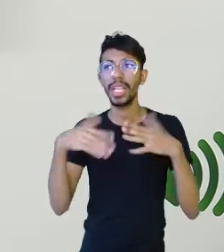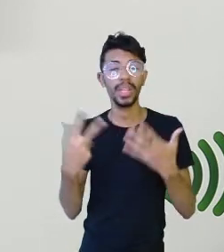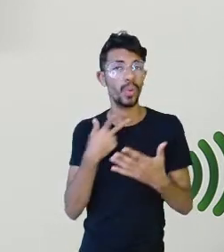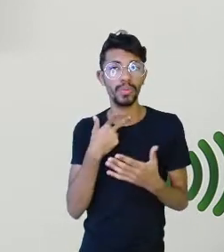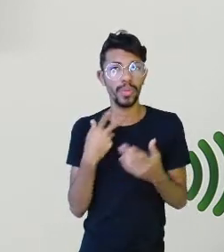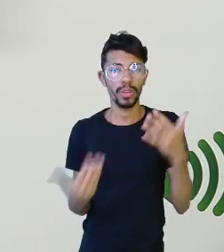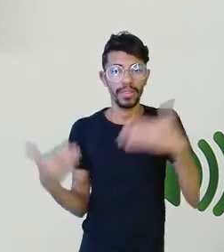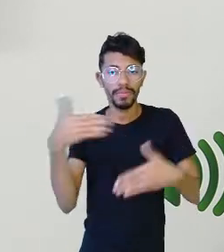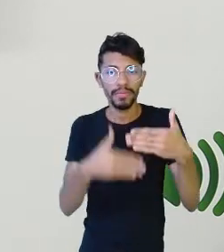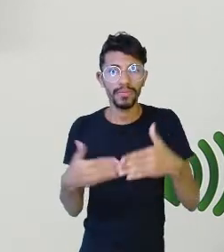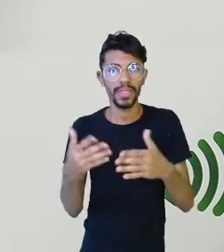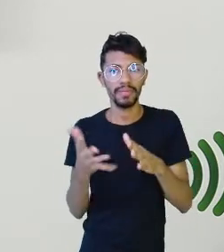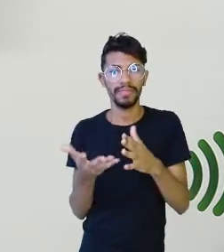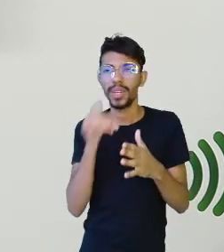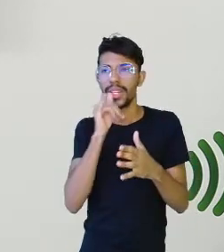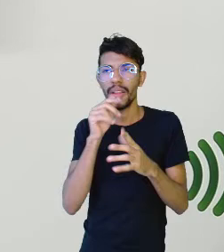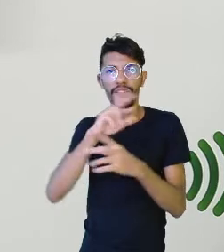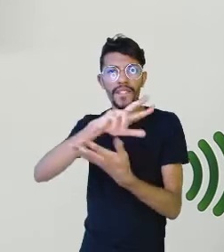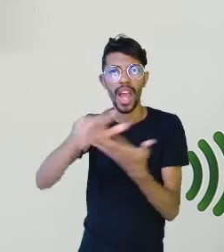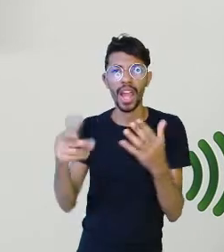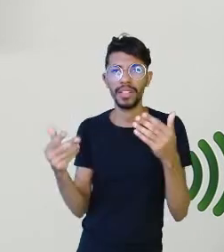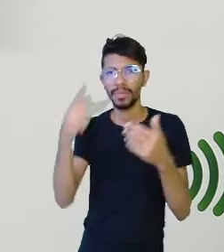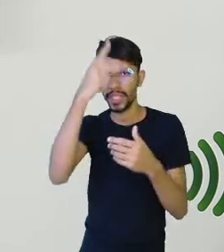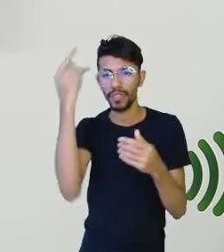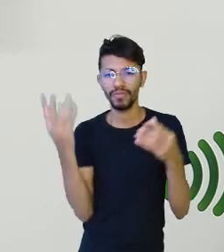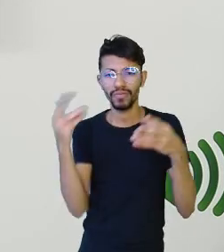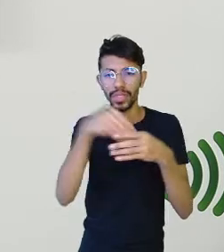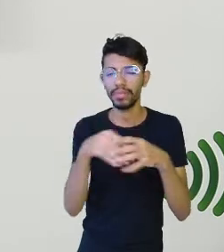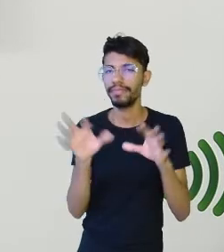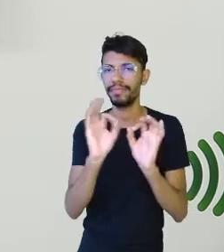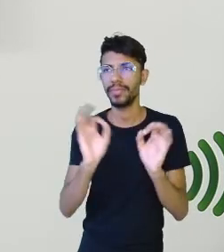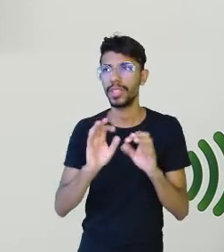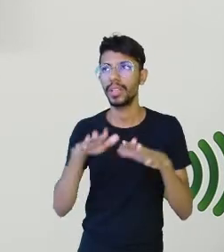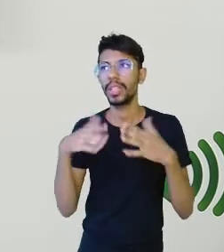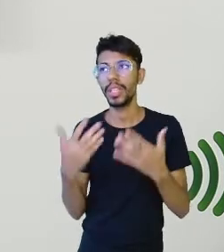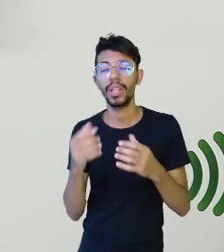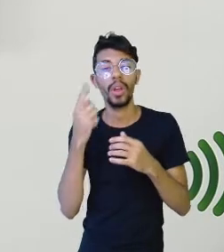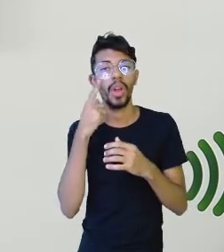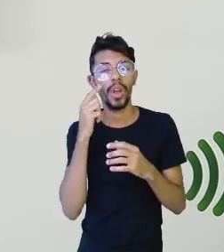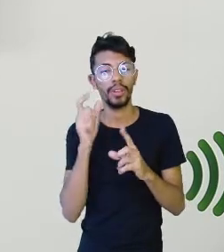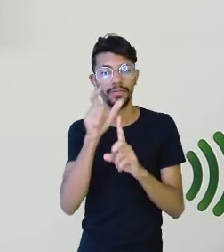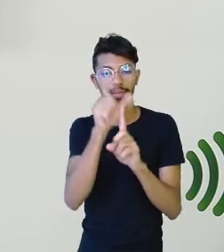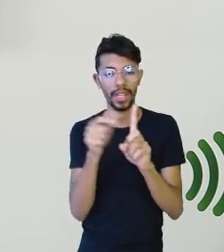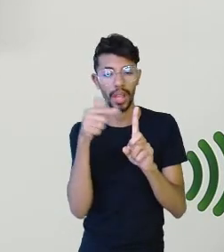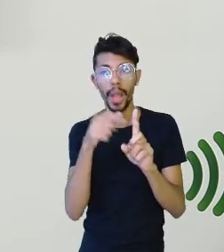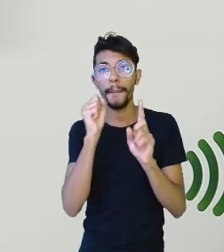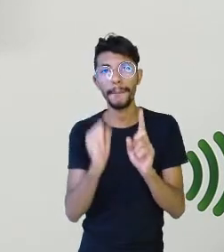Os personagens podem ser principais ou secundários. Ou